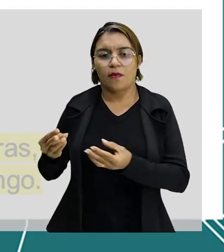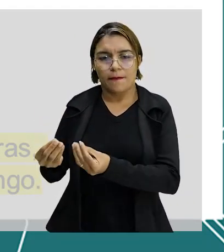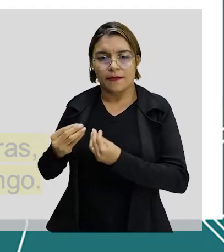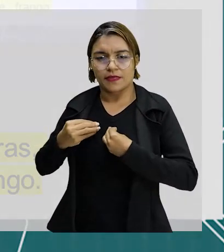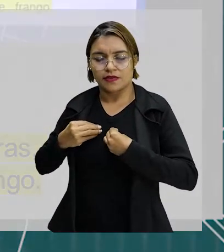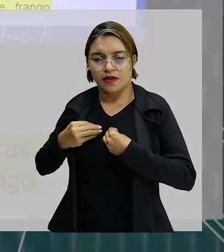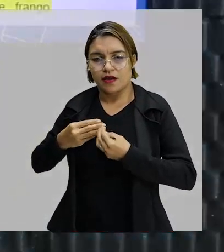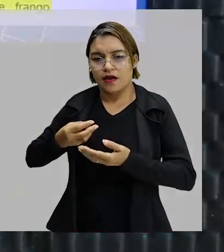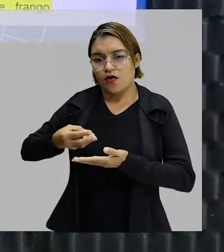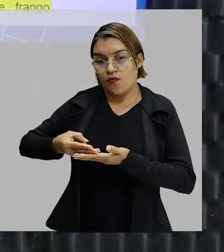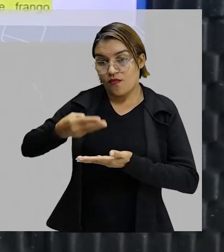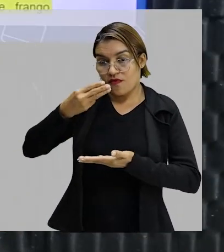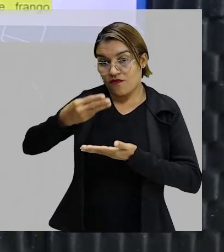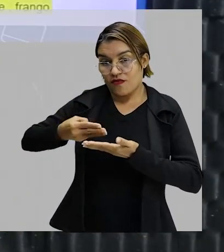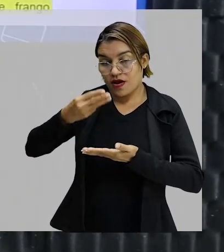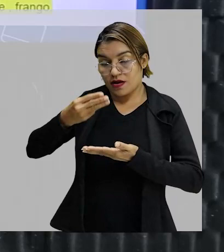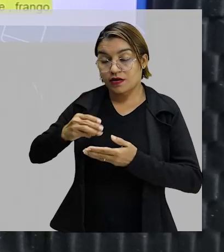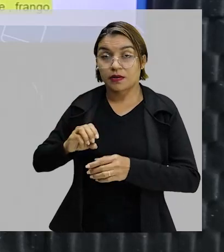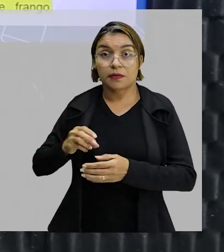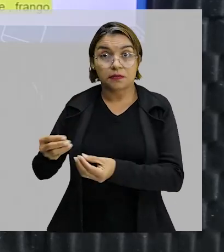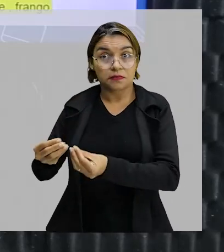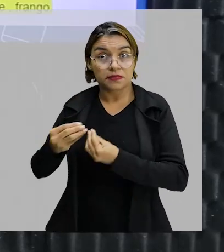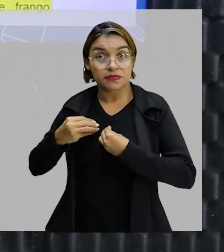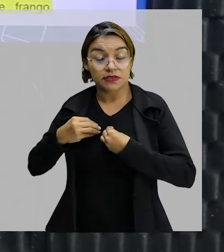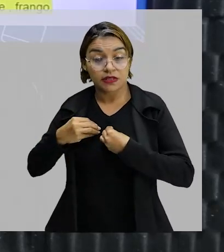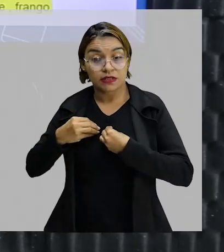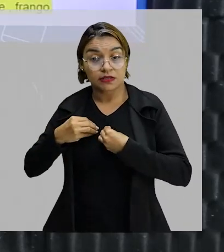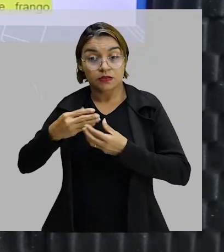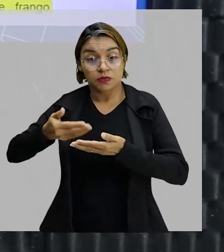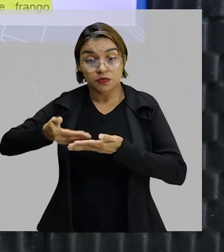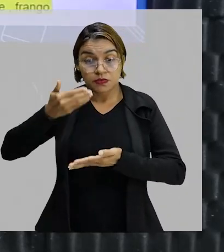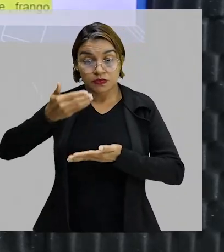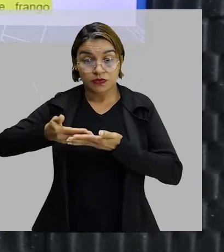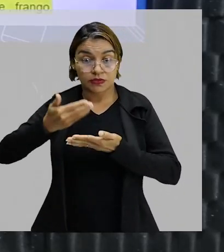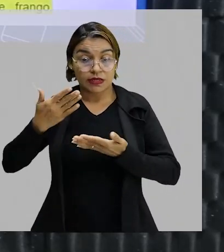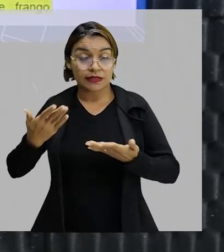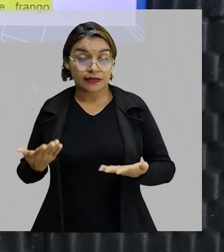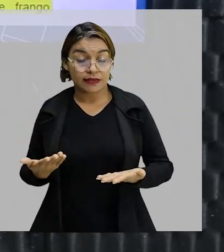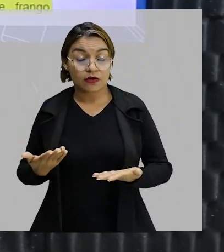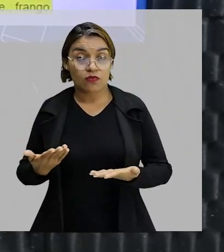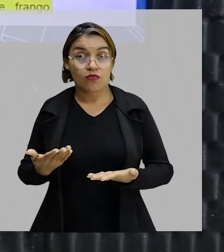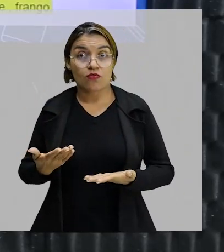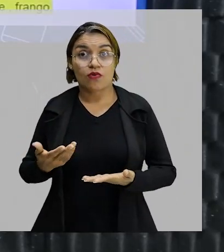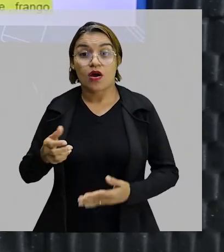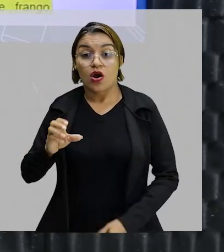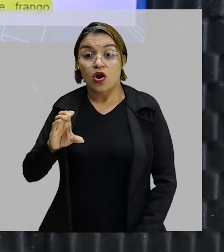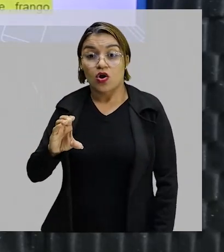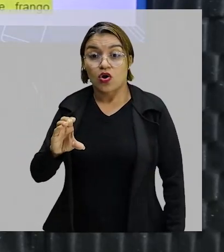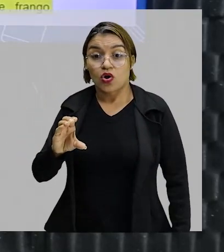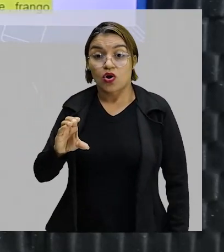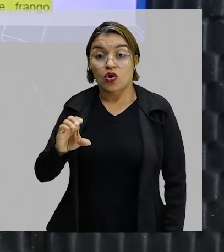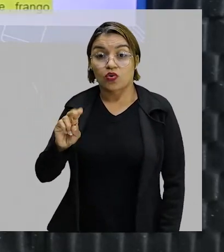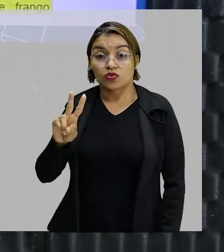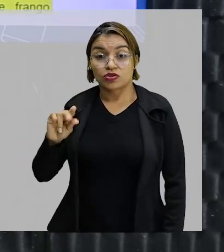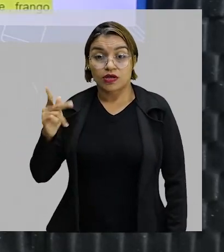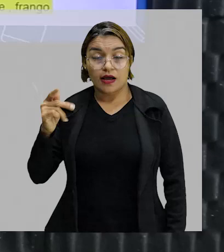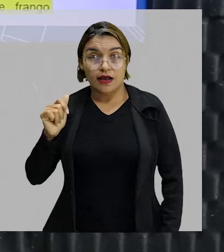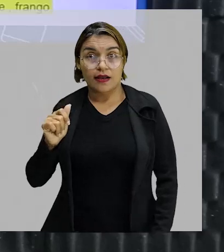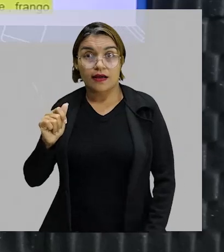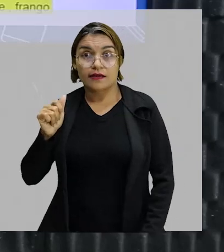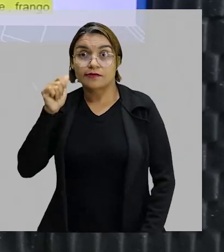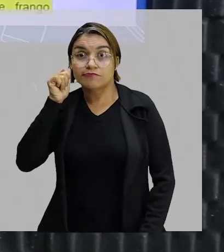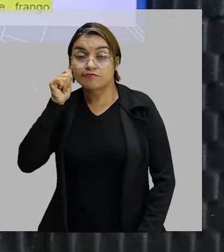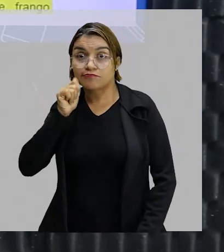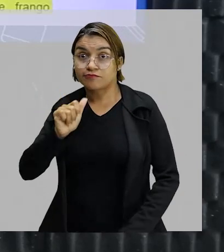uma cuchara. Óbvio que cuchara é um substantivo feminino, então aqui não será é una, tá?